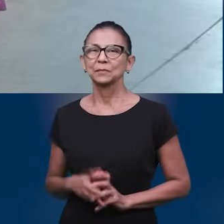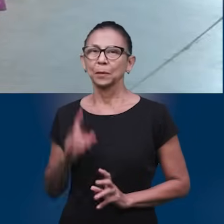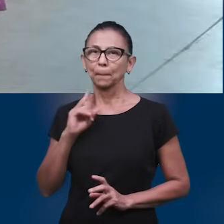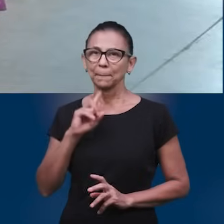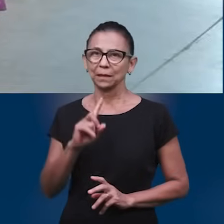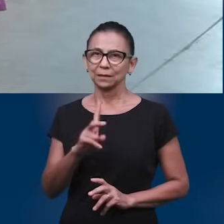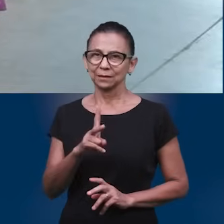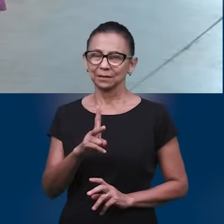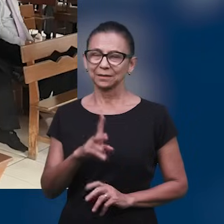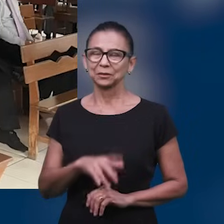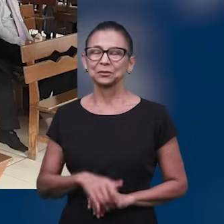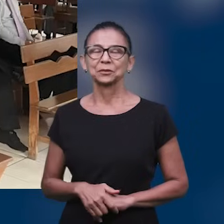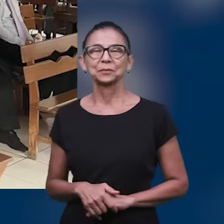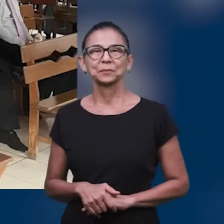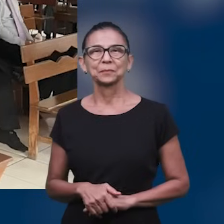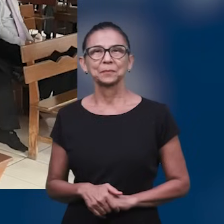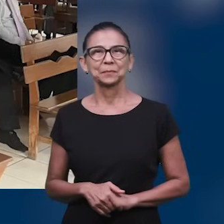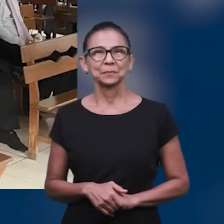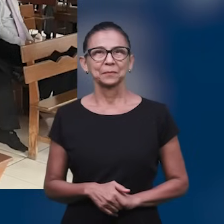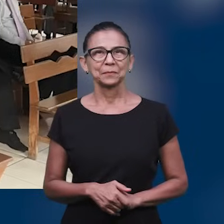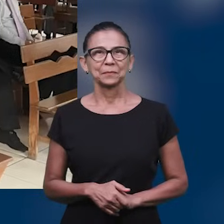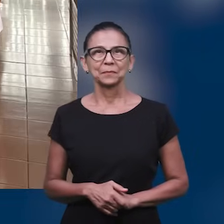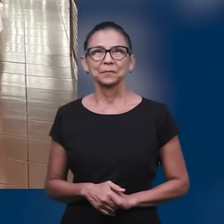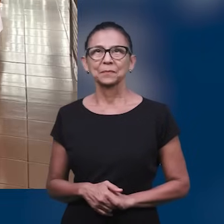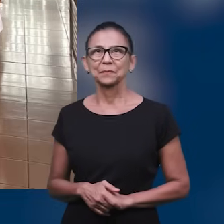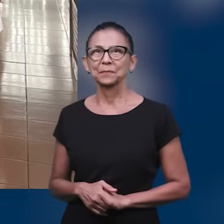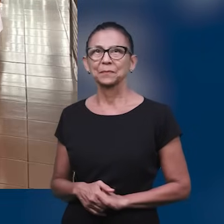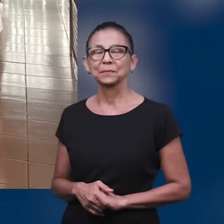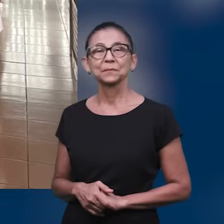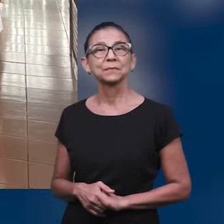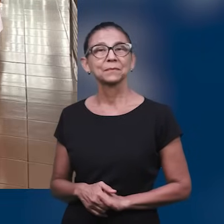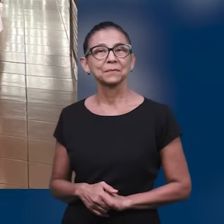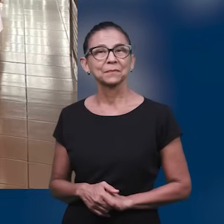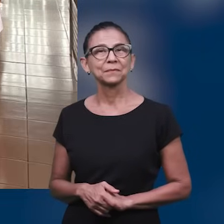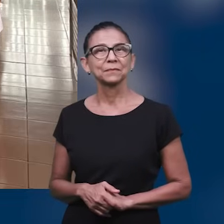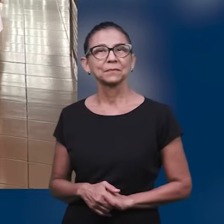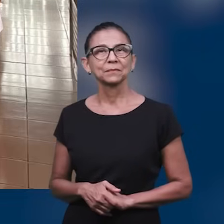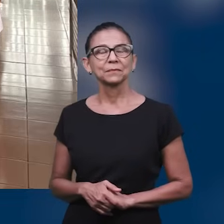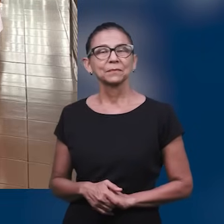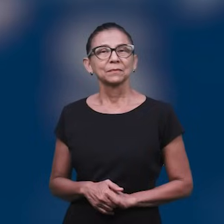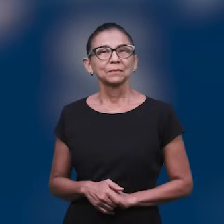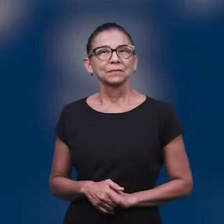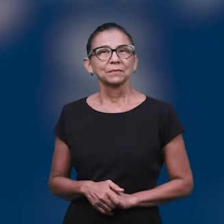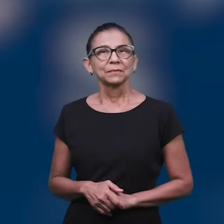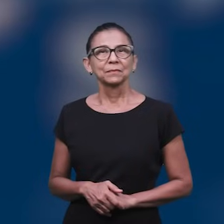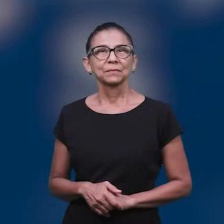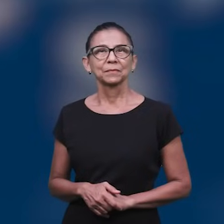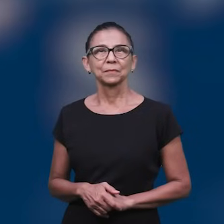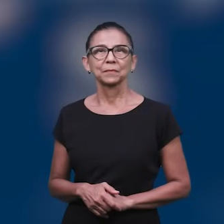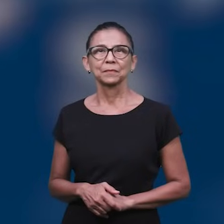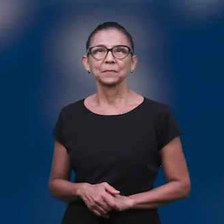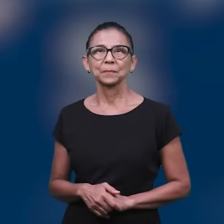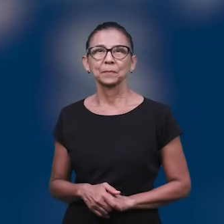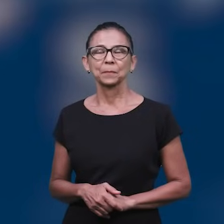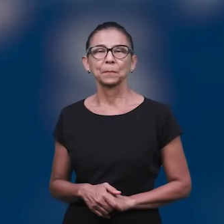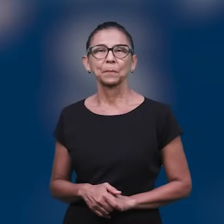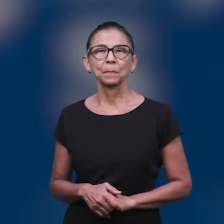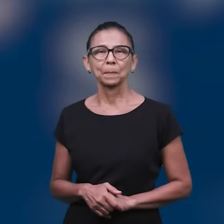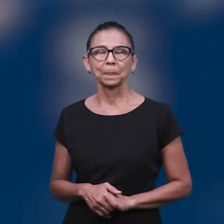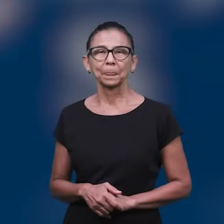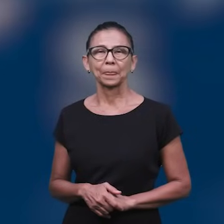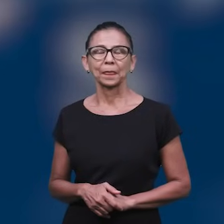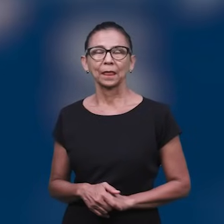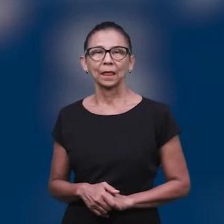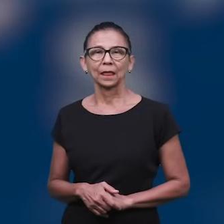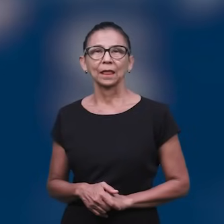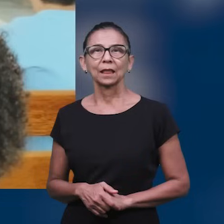Prata, em Minas Gerais. Agora em Formiga, imagens da Igreja de Marechal Deodoro. Agora da Igreja de Carlos Camarão, em